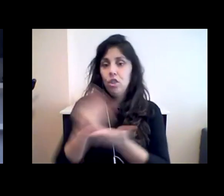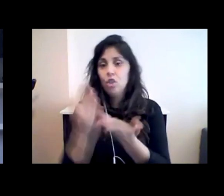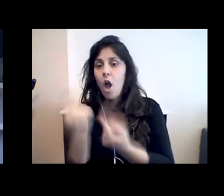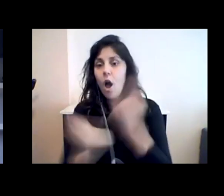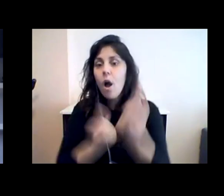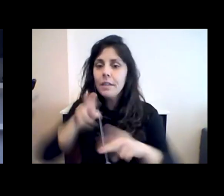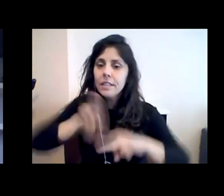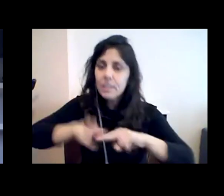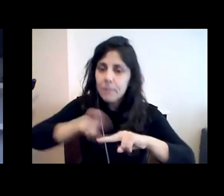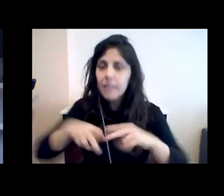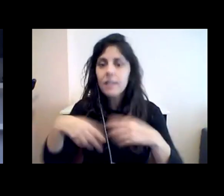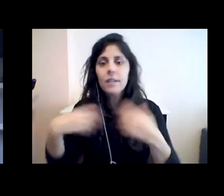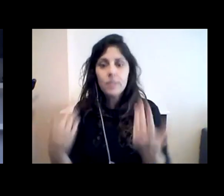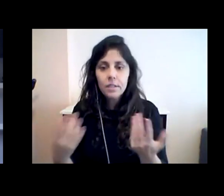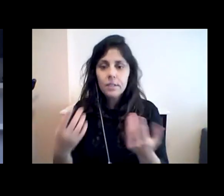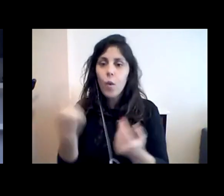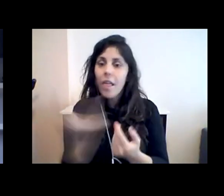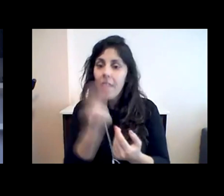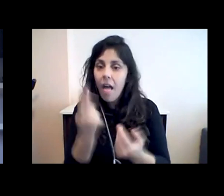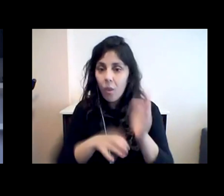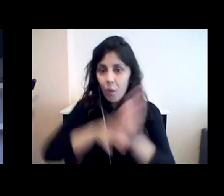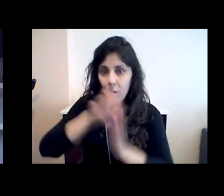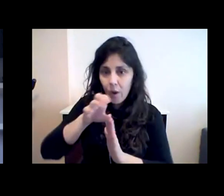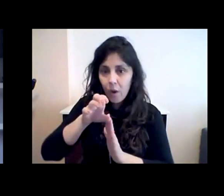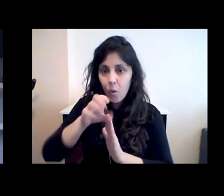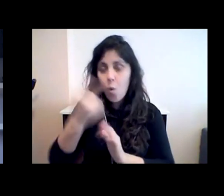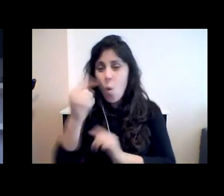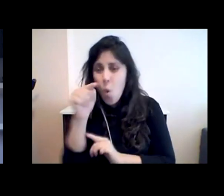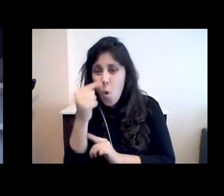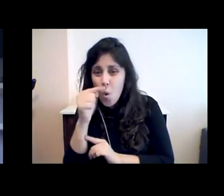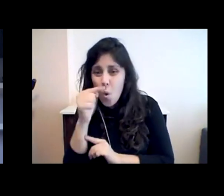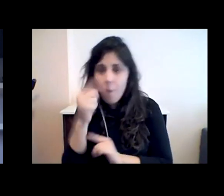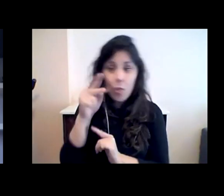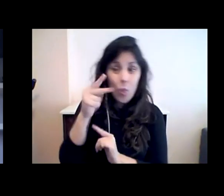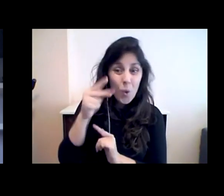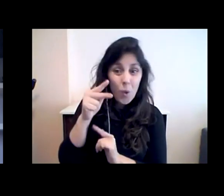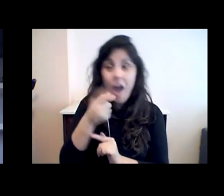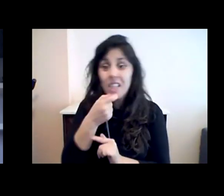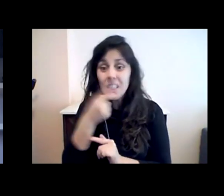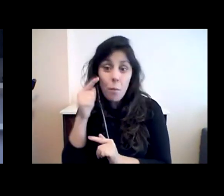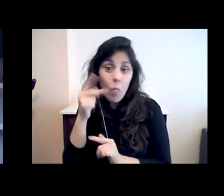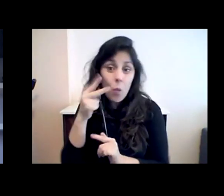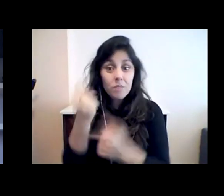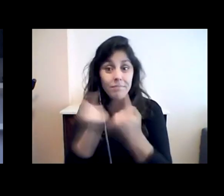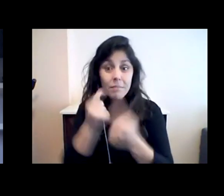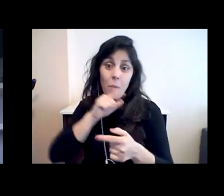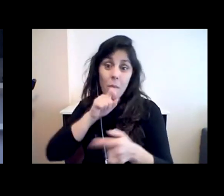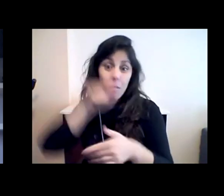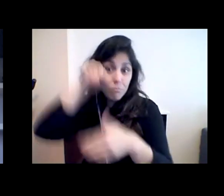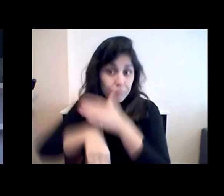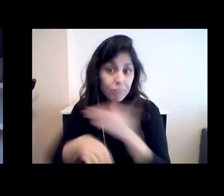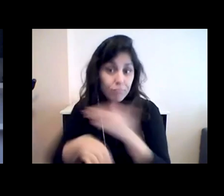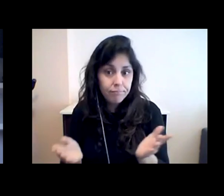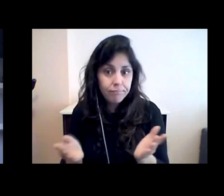curriculares, prende-se apenas com uma, duas aulas, já leva à reprovação do aluno a essa mesma UC,